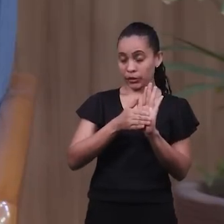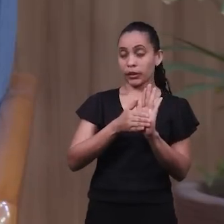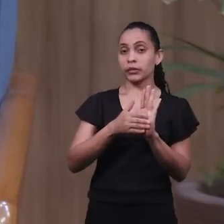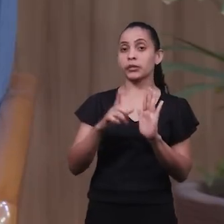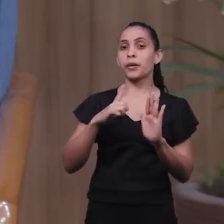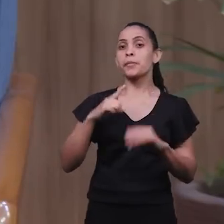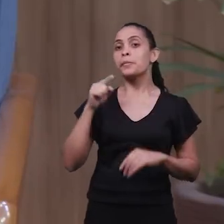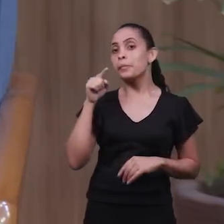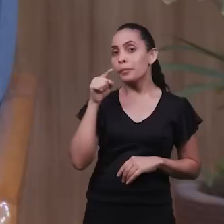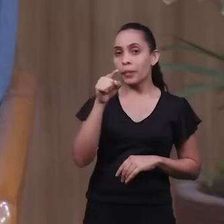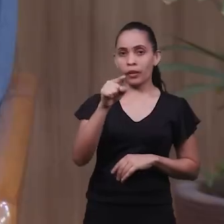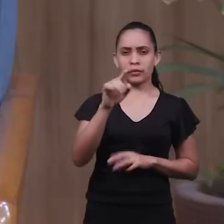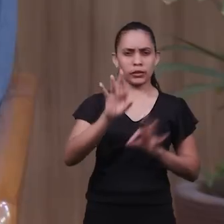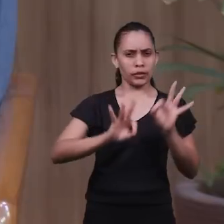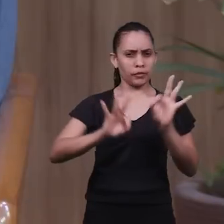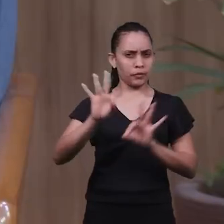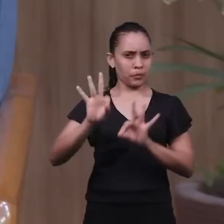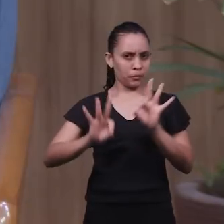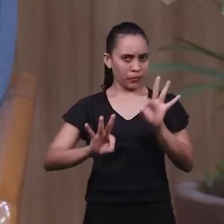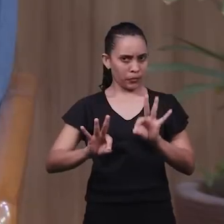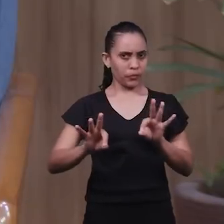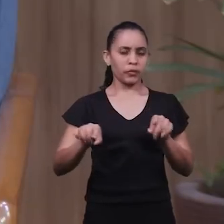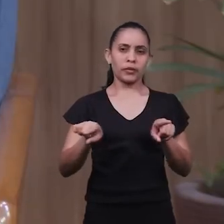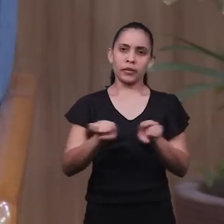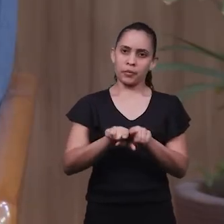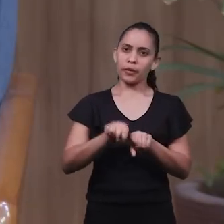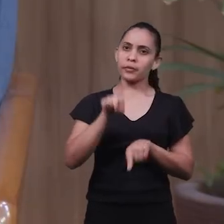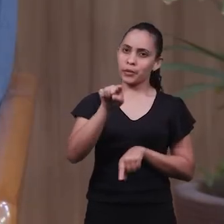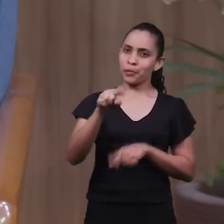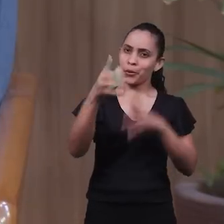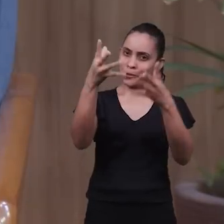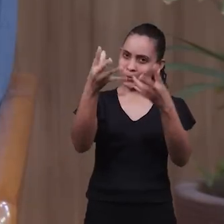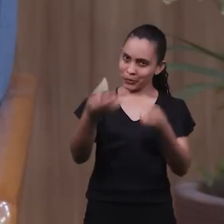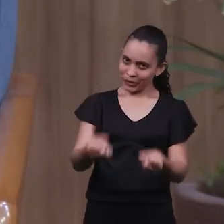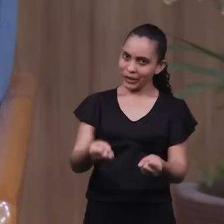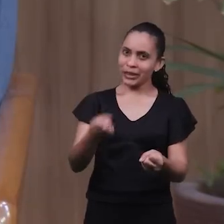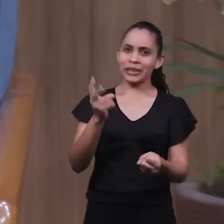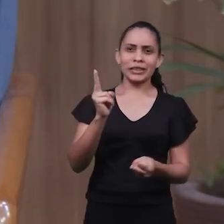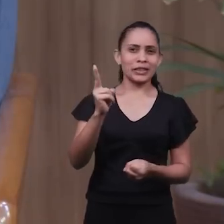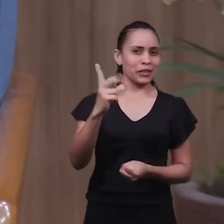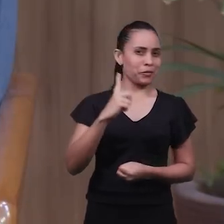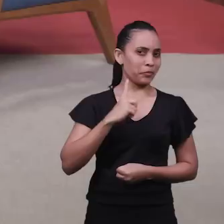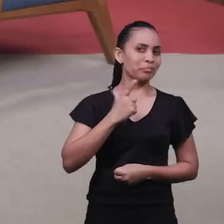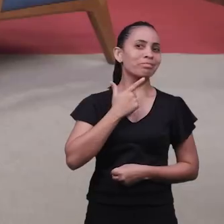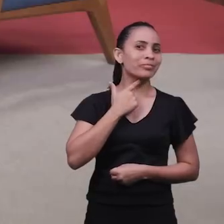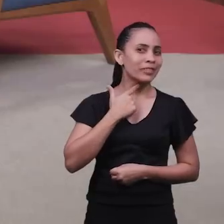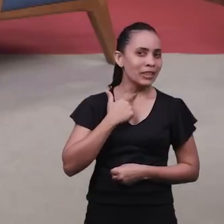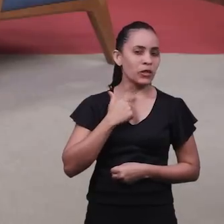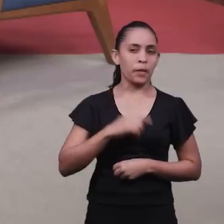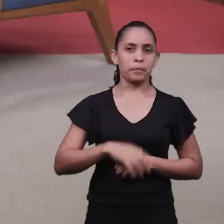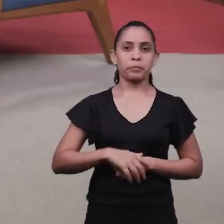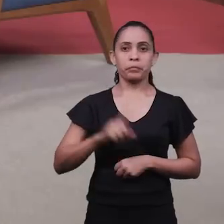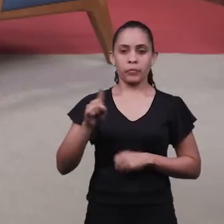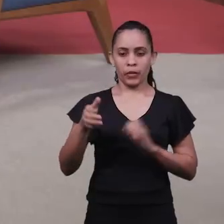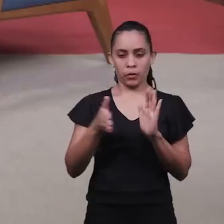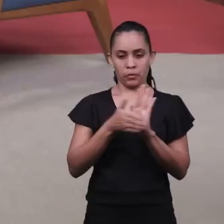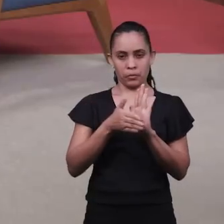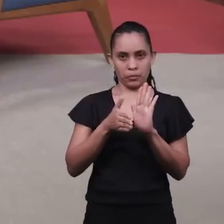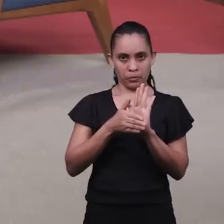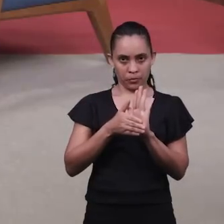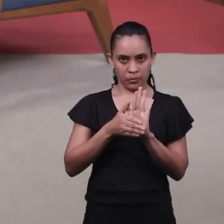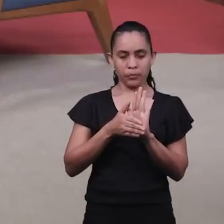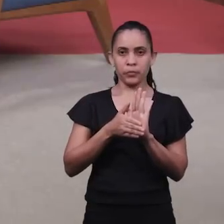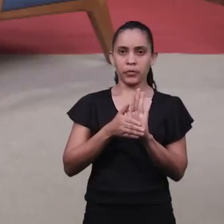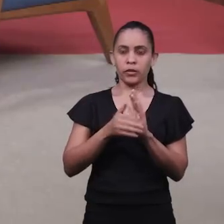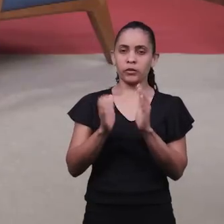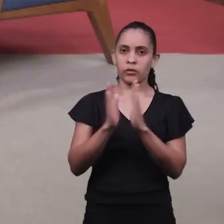também para você. E você pode lançar mão dele sempre que você precisar. É o projeto de assistência espiritual